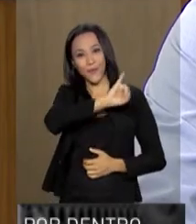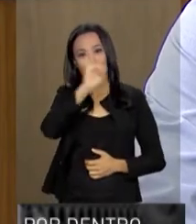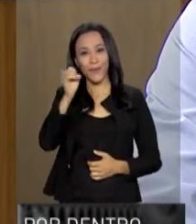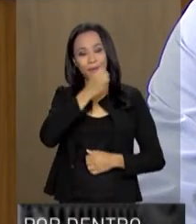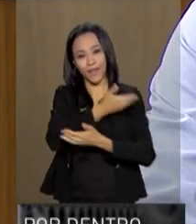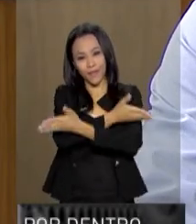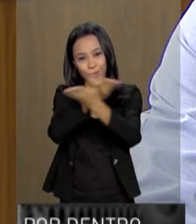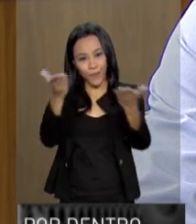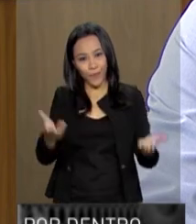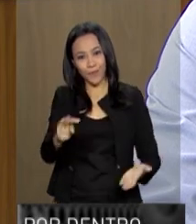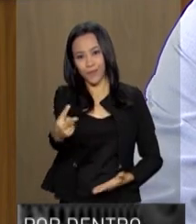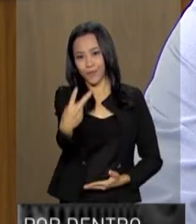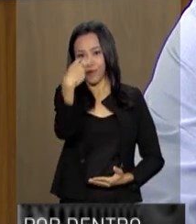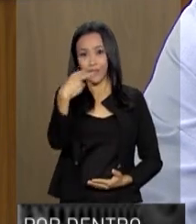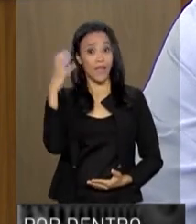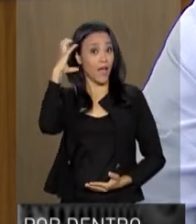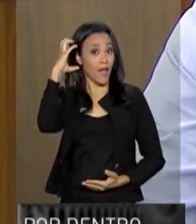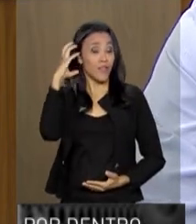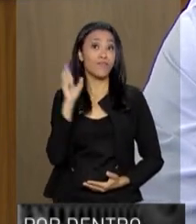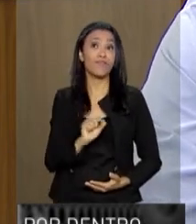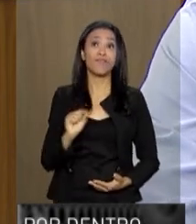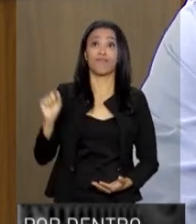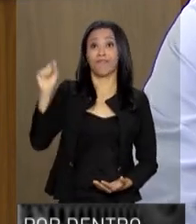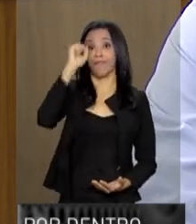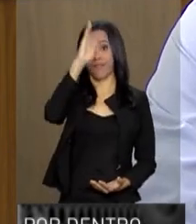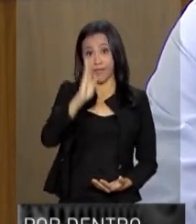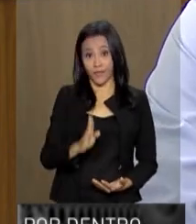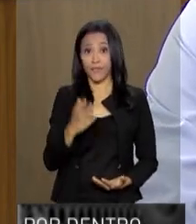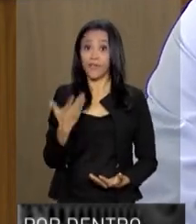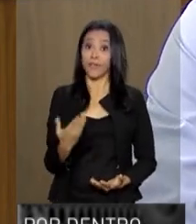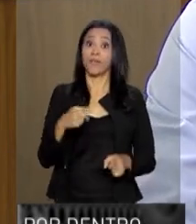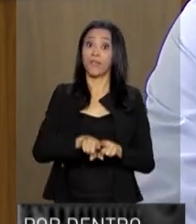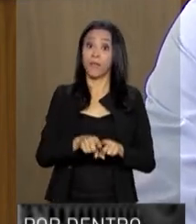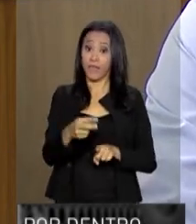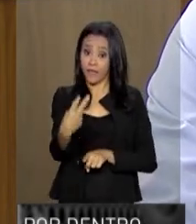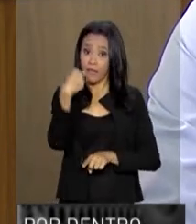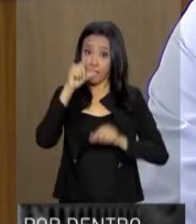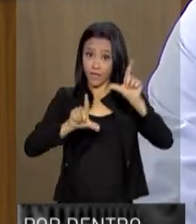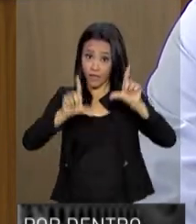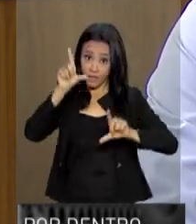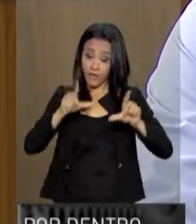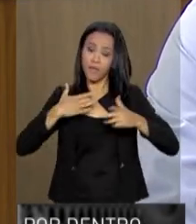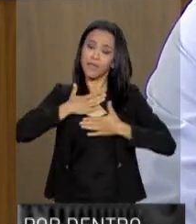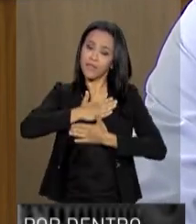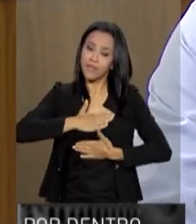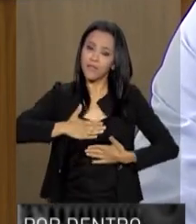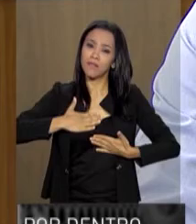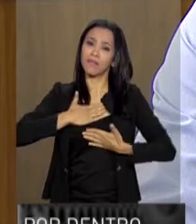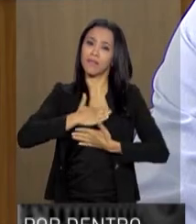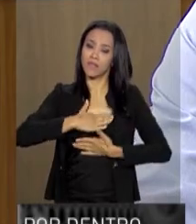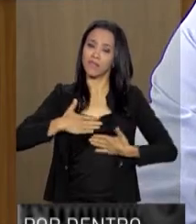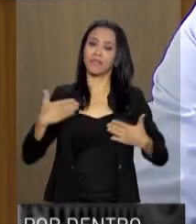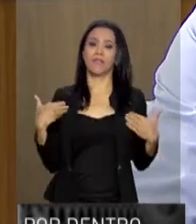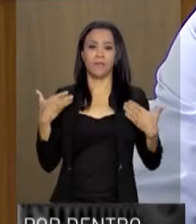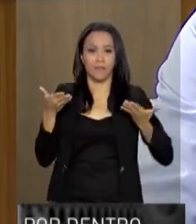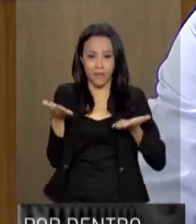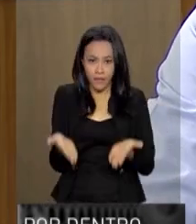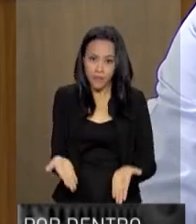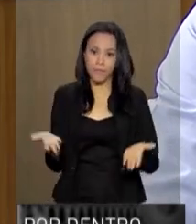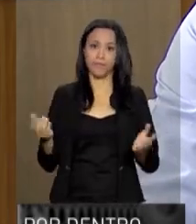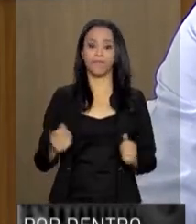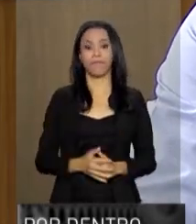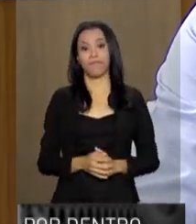todos os ouvintes das rádios que nos acompanha pela tv nbr e também uma satisfação imensa falta de volta aqui no programa por dentro do